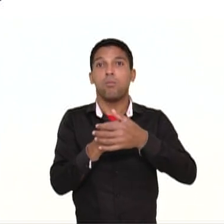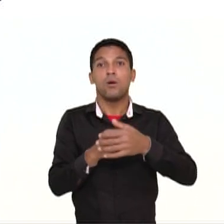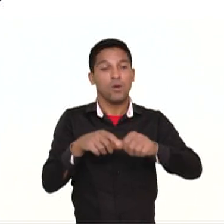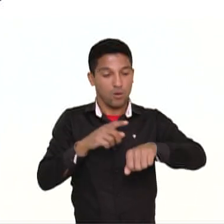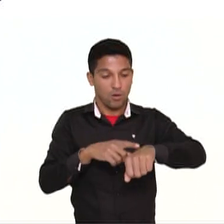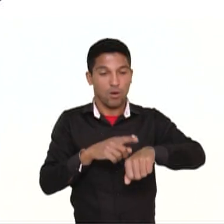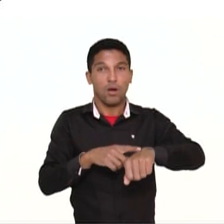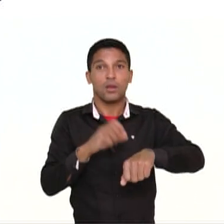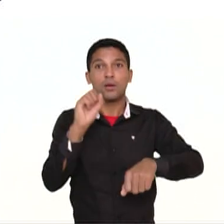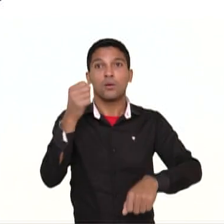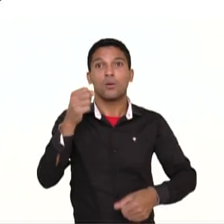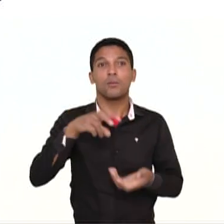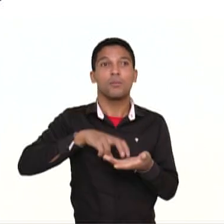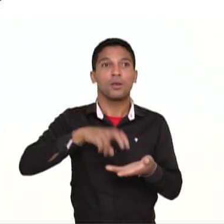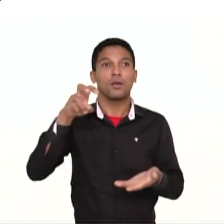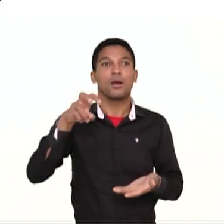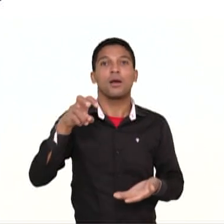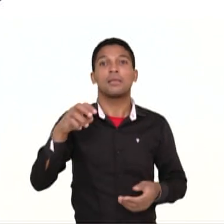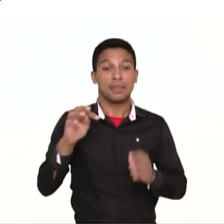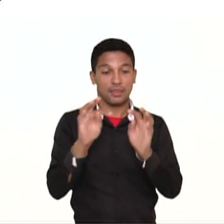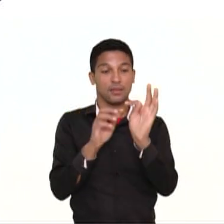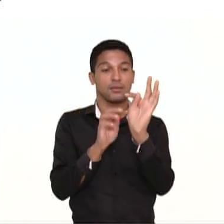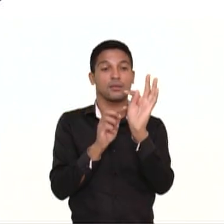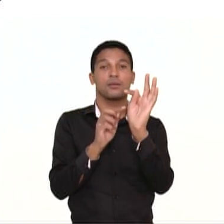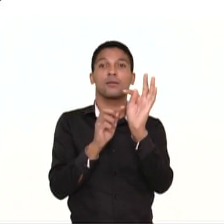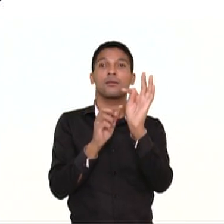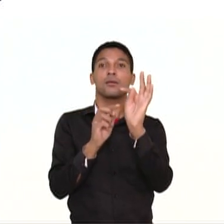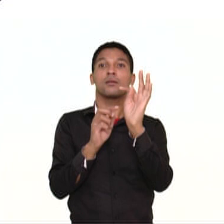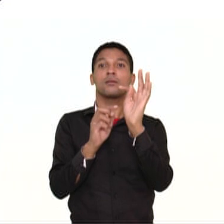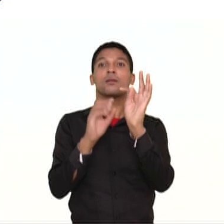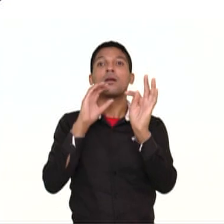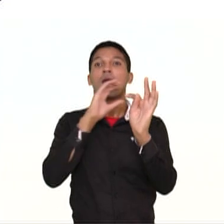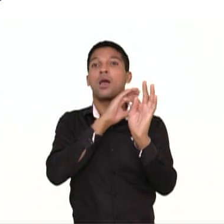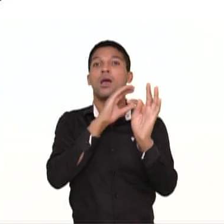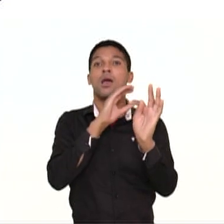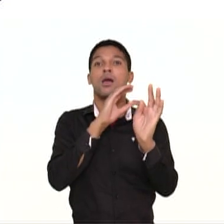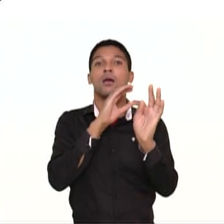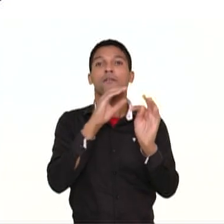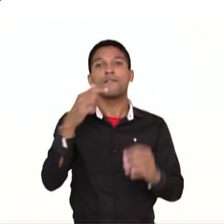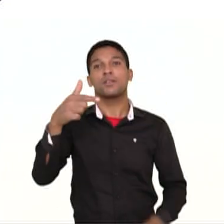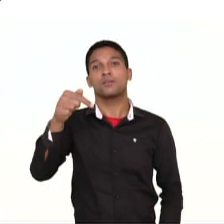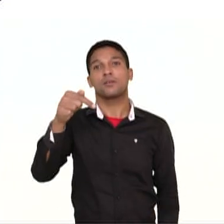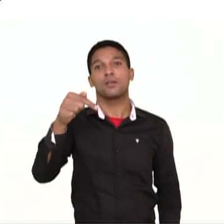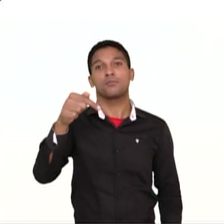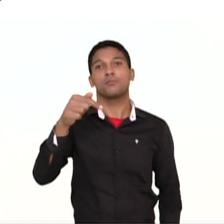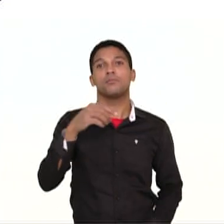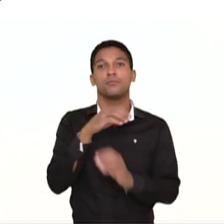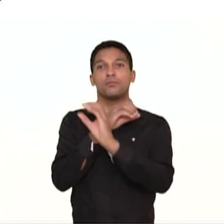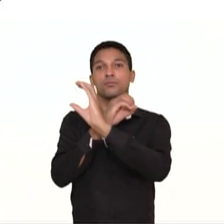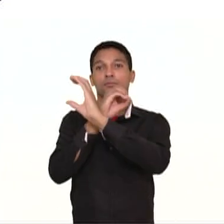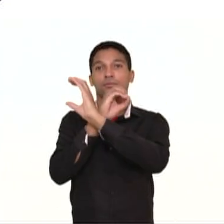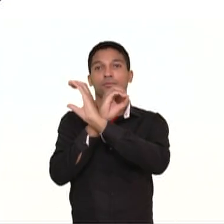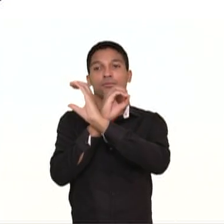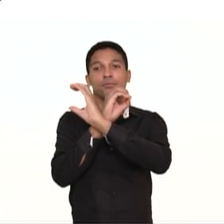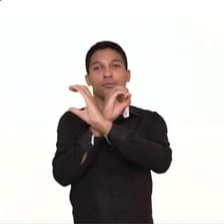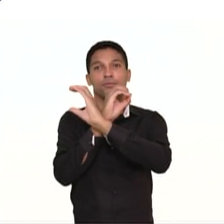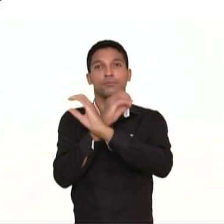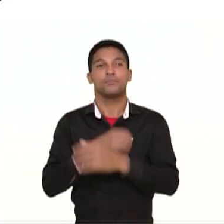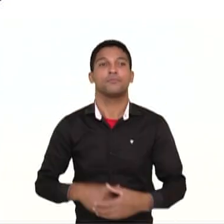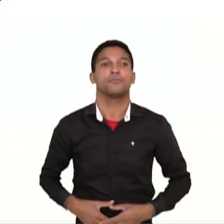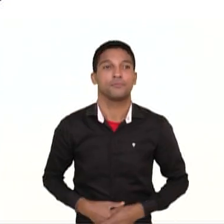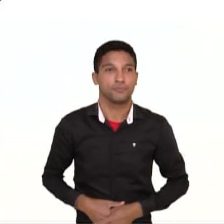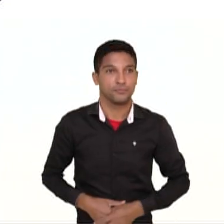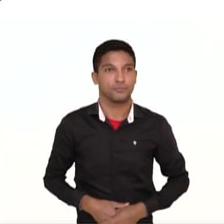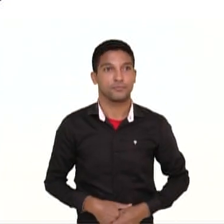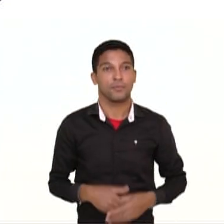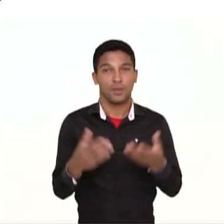manhã. Beleza? Fácil, fácil, né? E o item B? O item B agora, você tem a temperatura e quer saber